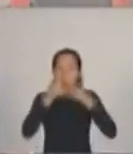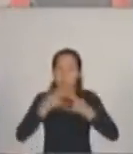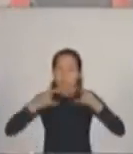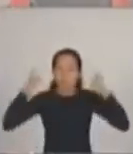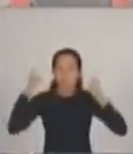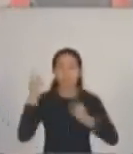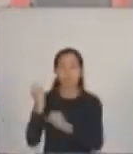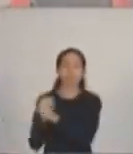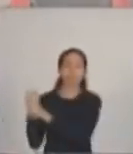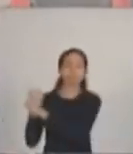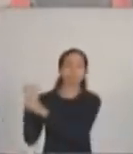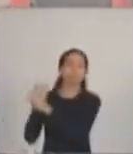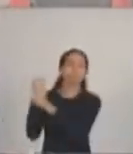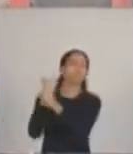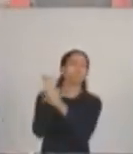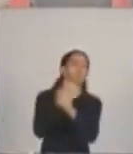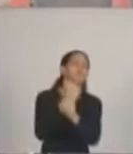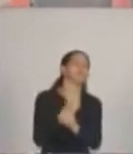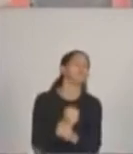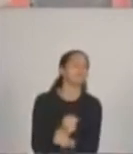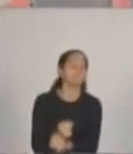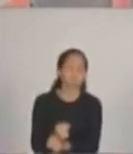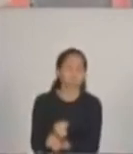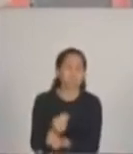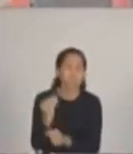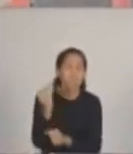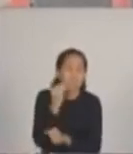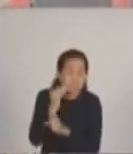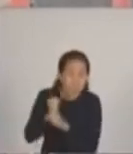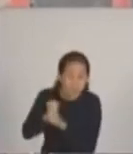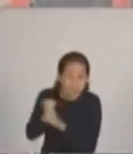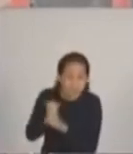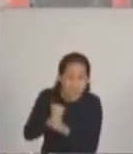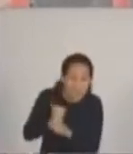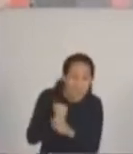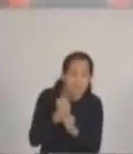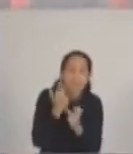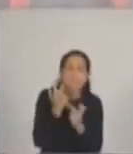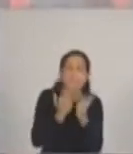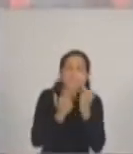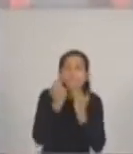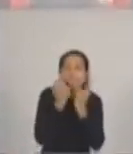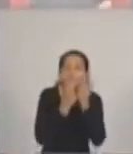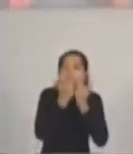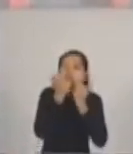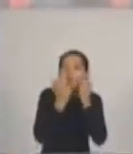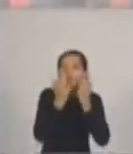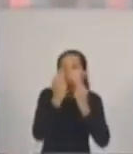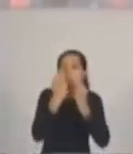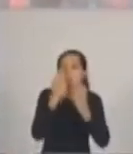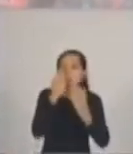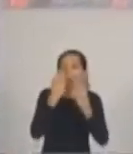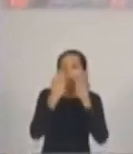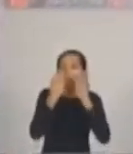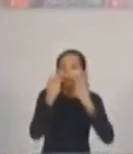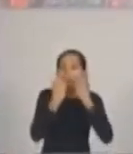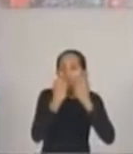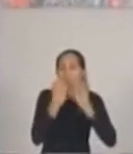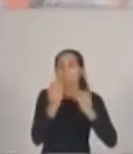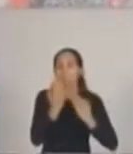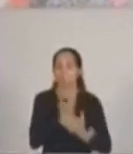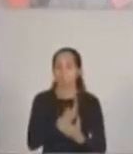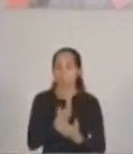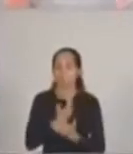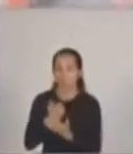e levou anos para conseguir fazer aquelas cirurgias reparadoras com o auxílio de muitos amigos que nós